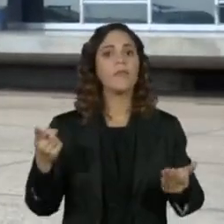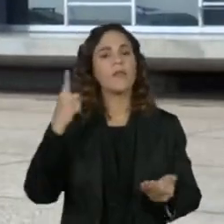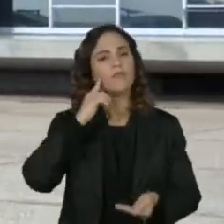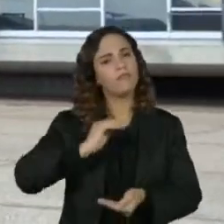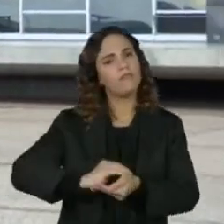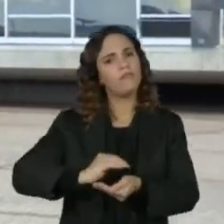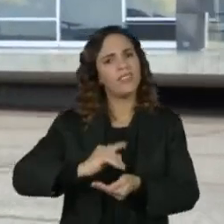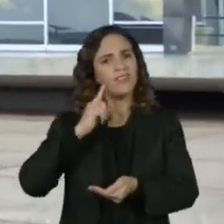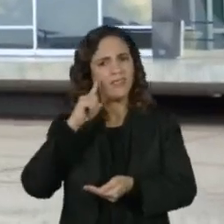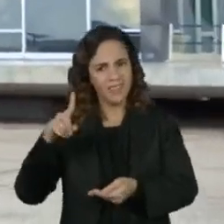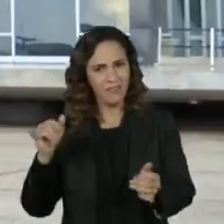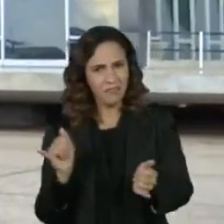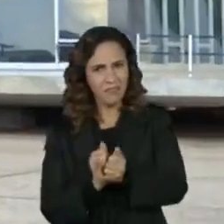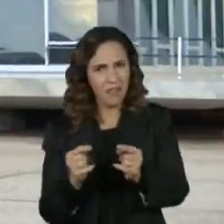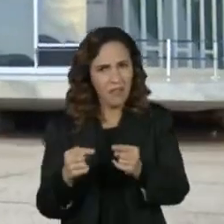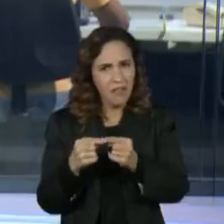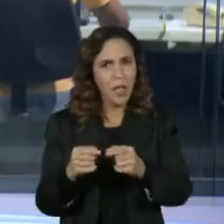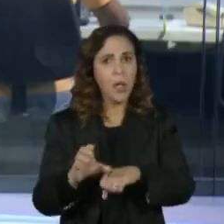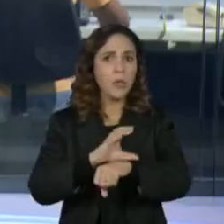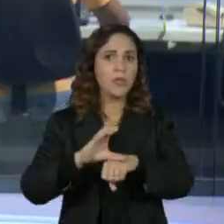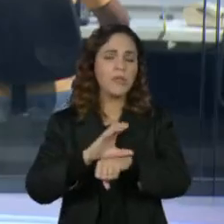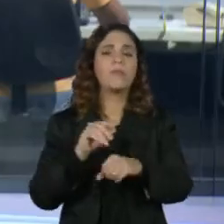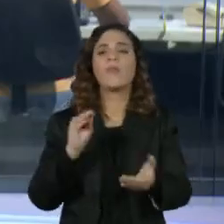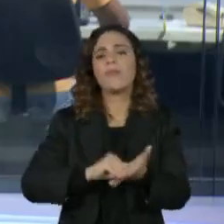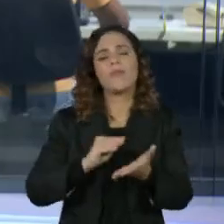analisar se o perdão é constitucional E aí